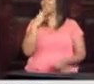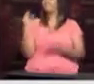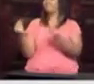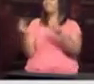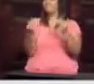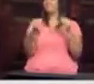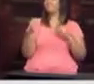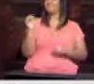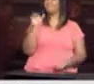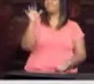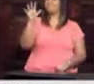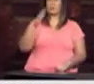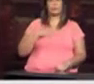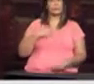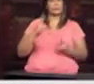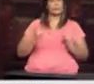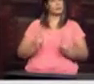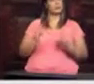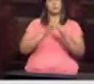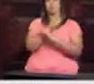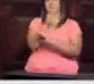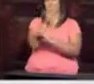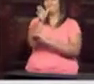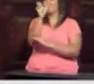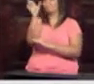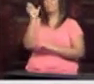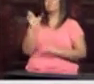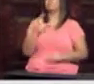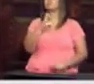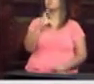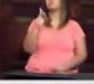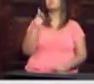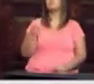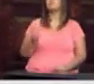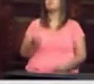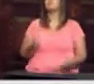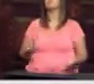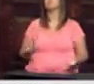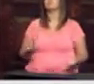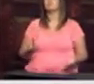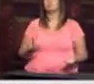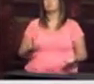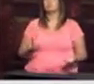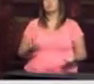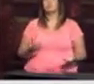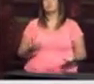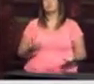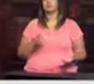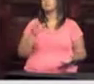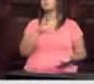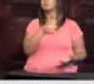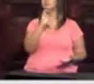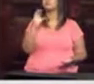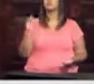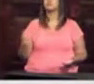cansei de fazer eventos, quando se fala da Cidade de Deus, foi falado, citado Cidade de Deus,